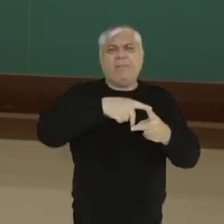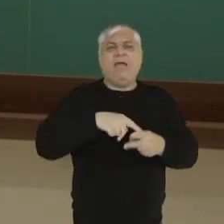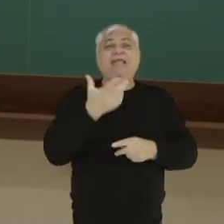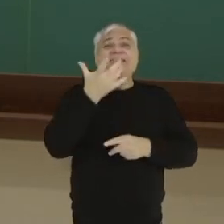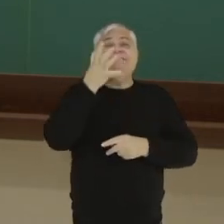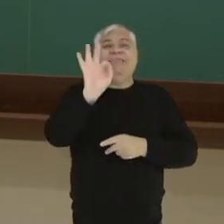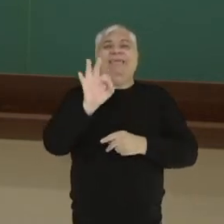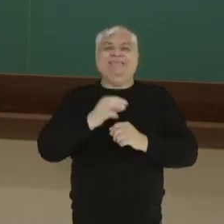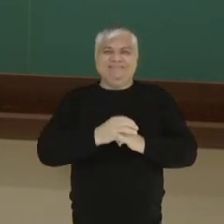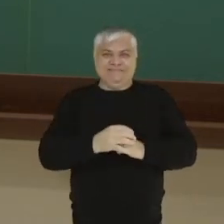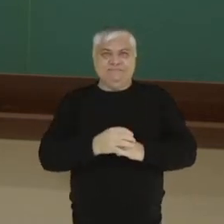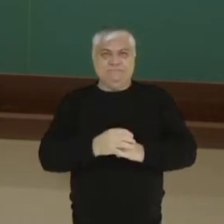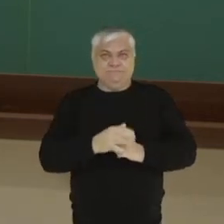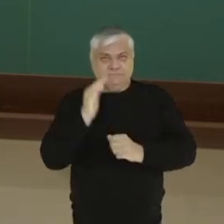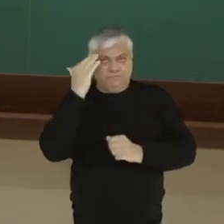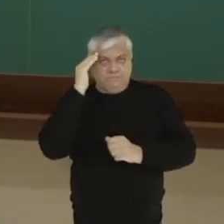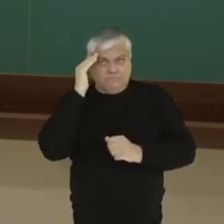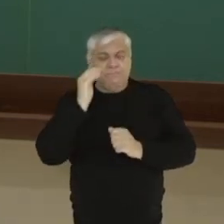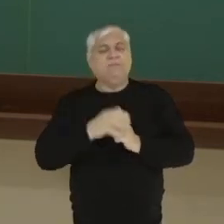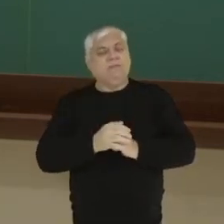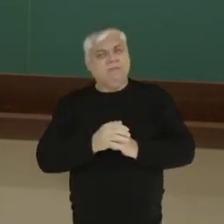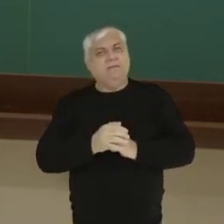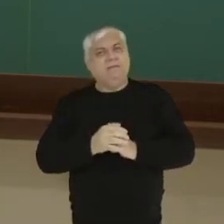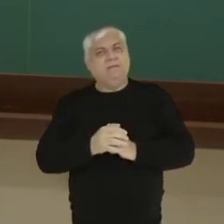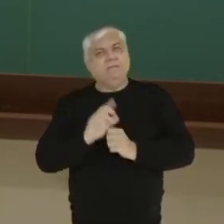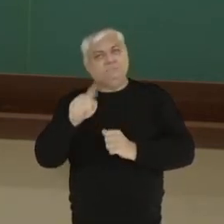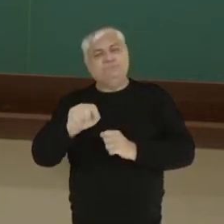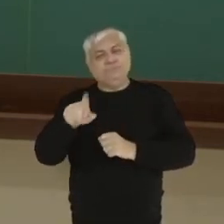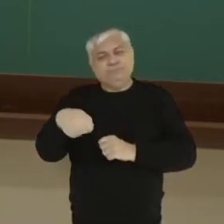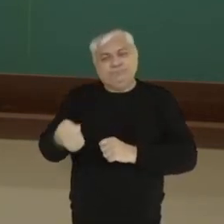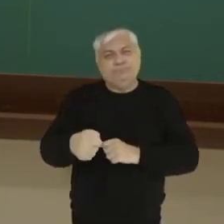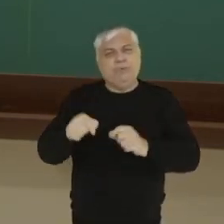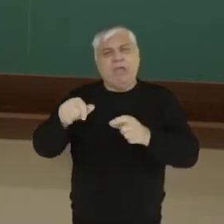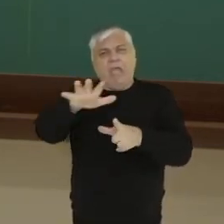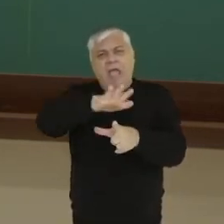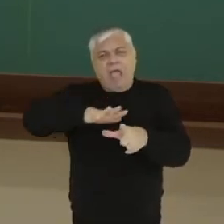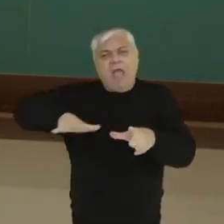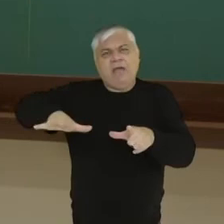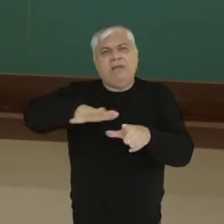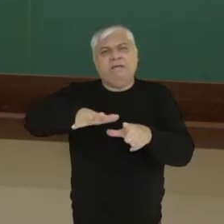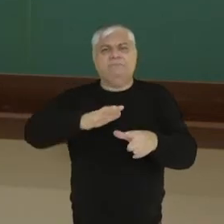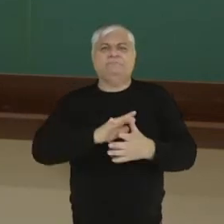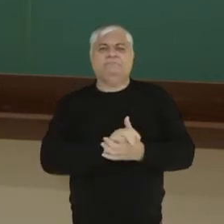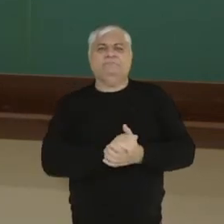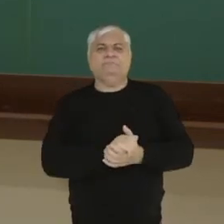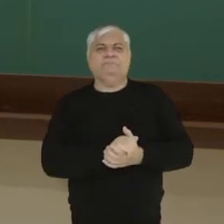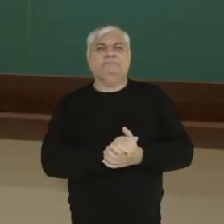metro. Certo? Essa é a ideia de medir área.